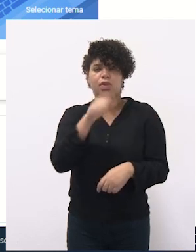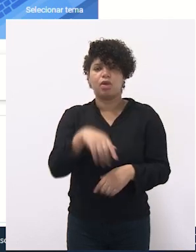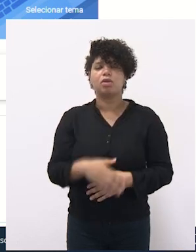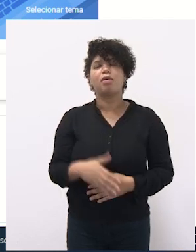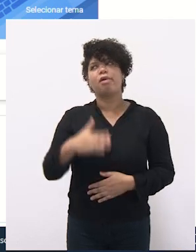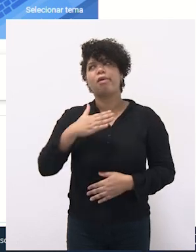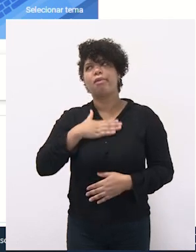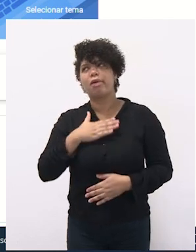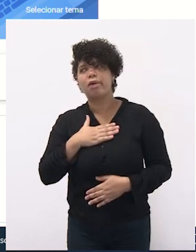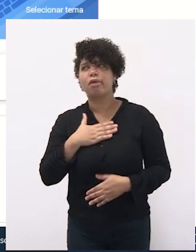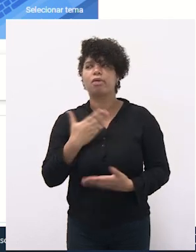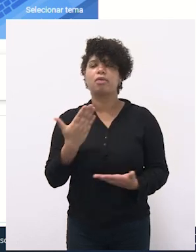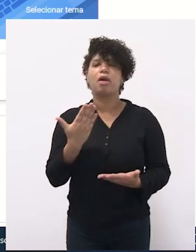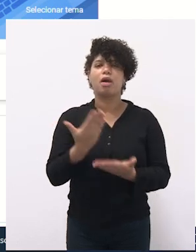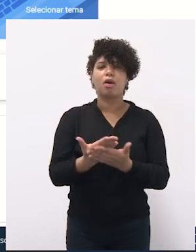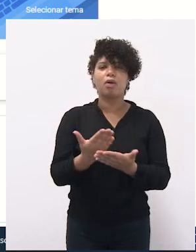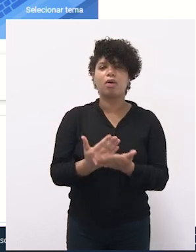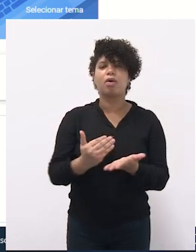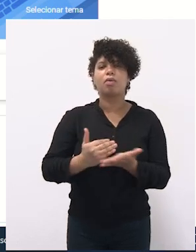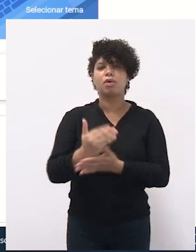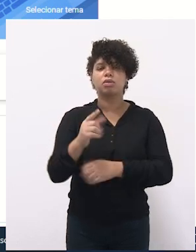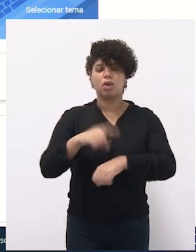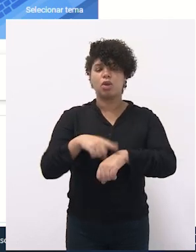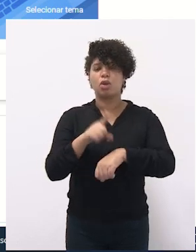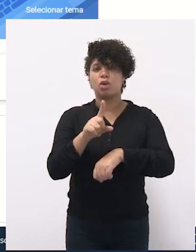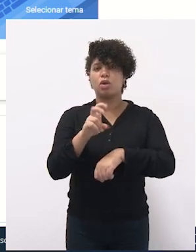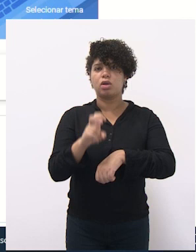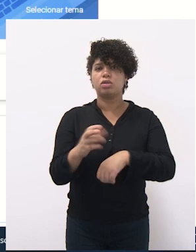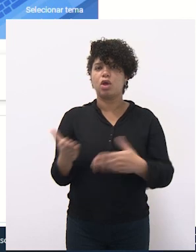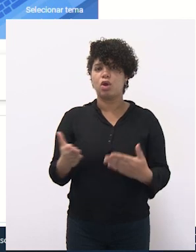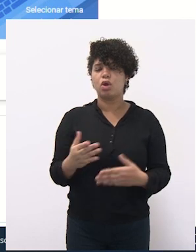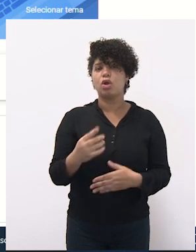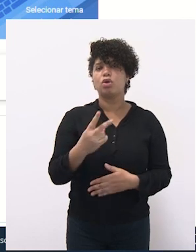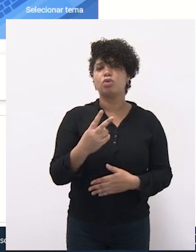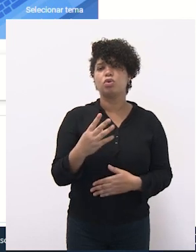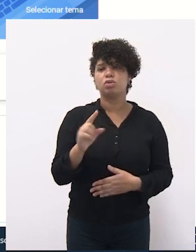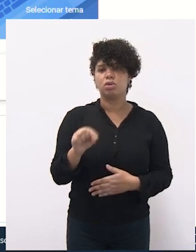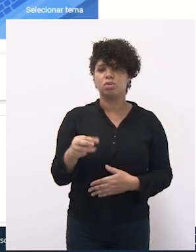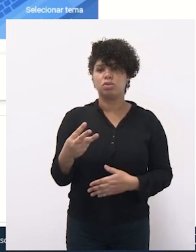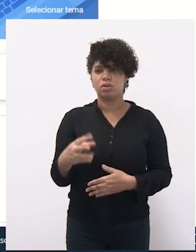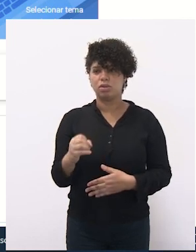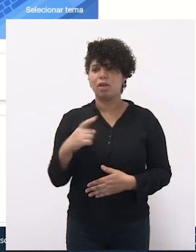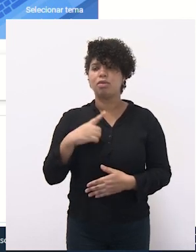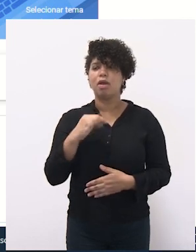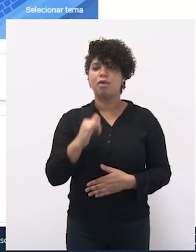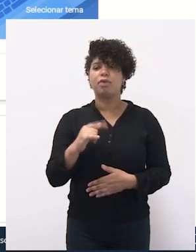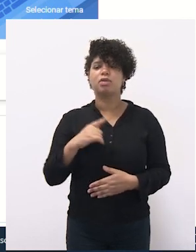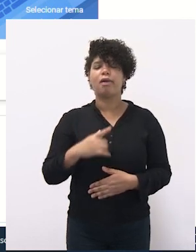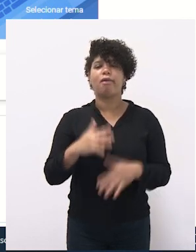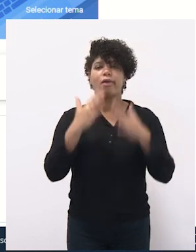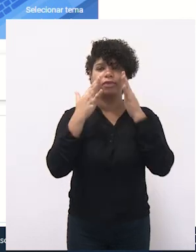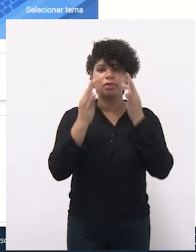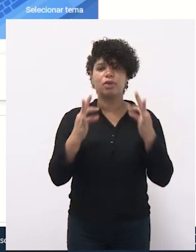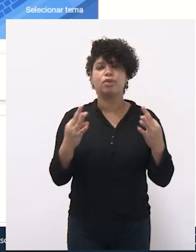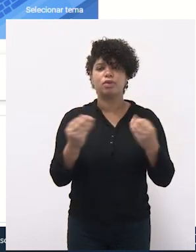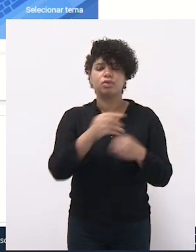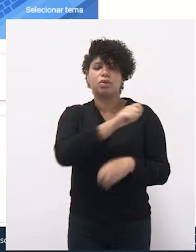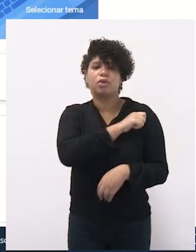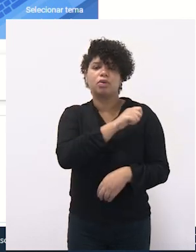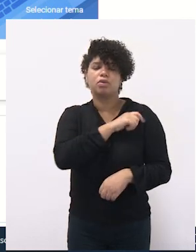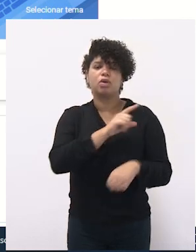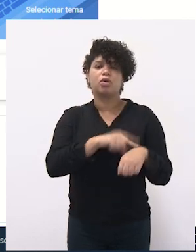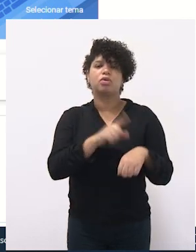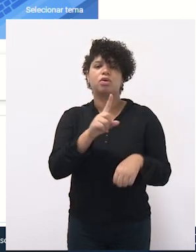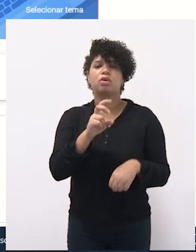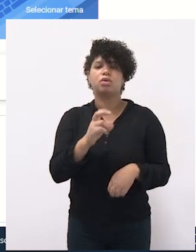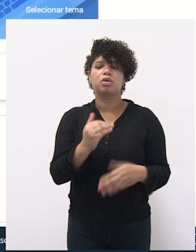aula vai começar, por exemplo, às 15, agora são 2h30. Eu já deixo um recado, atenção alunos, às 15 horas vai começar